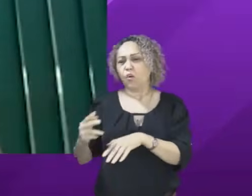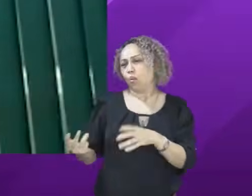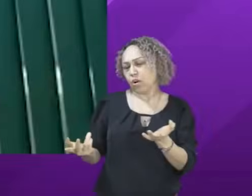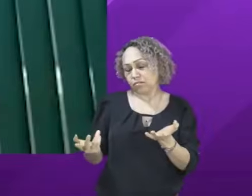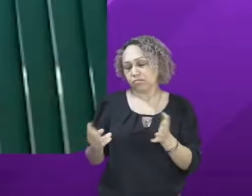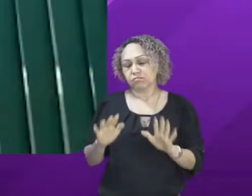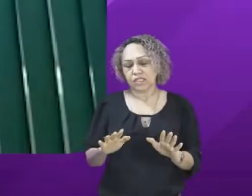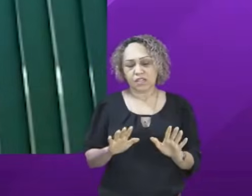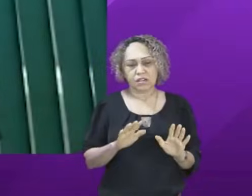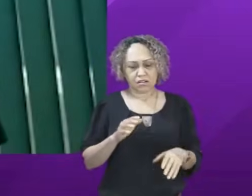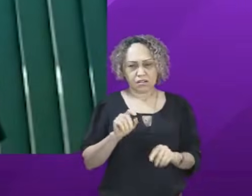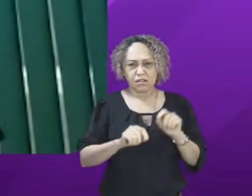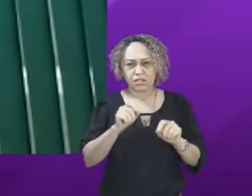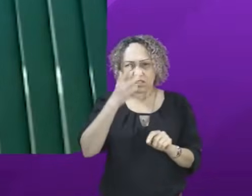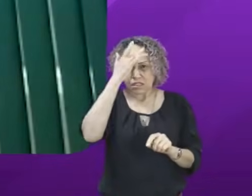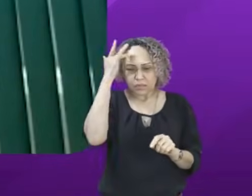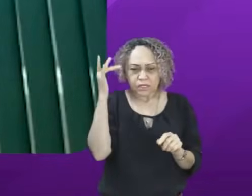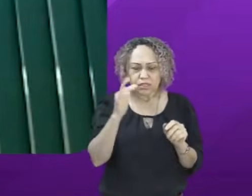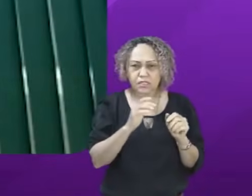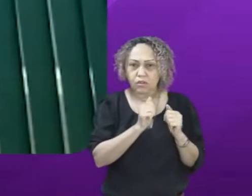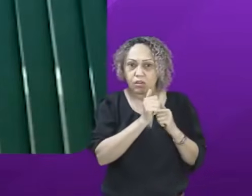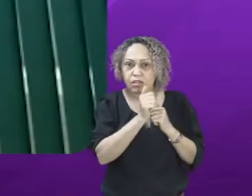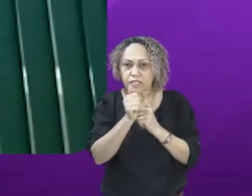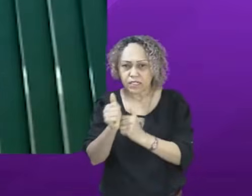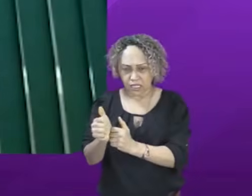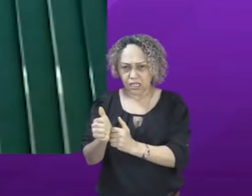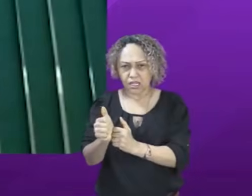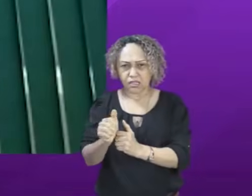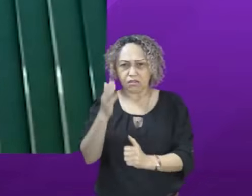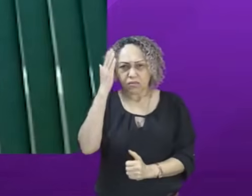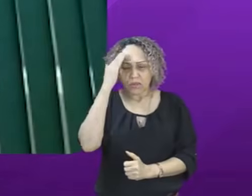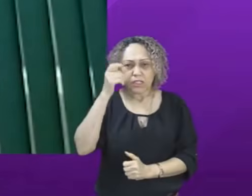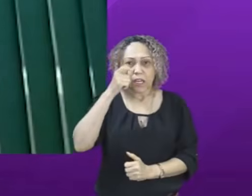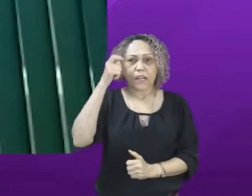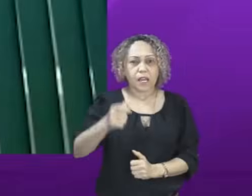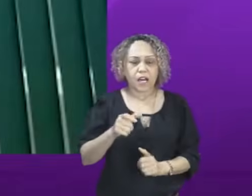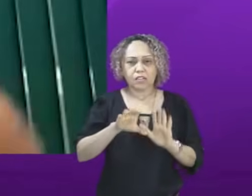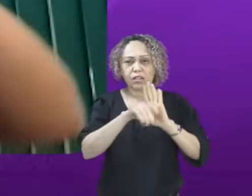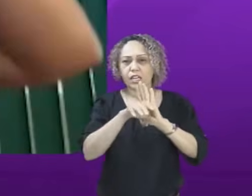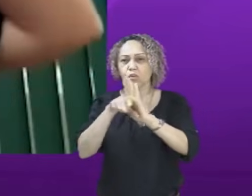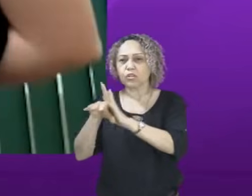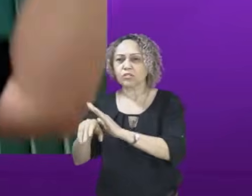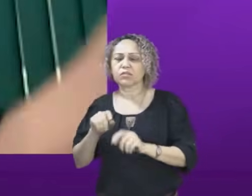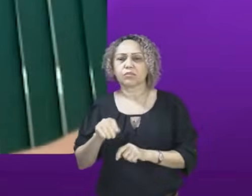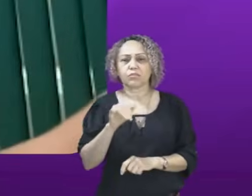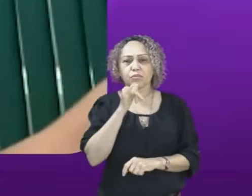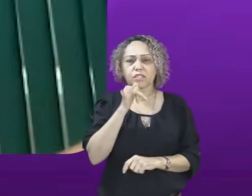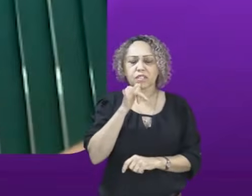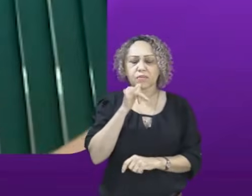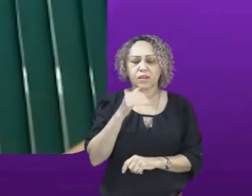porque quem segue aquelas pessoas está interessado naquele tipo de conteúdo. Quem segue, por exemplo, o deputado da educação que